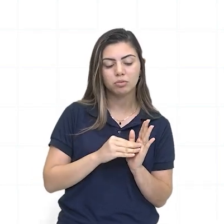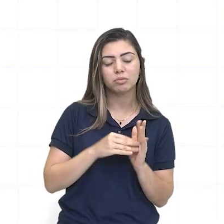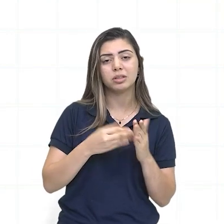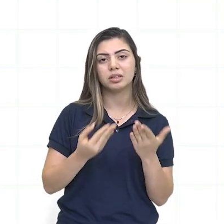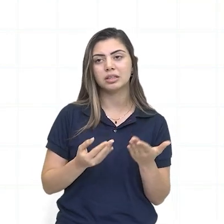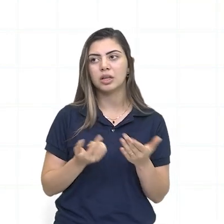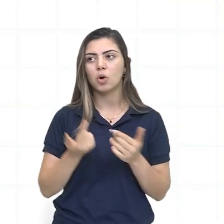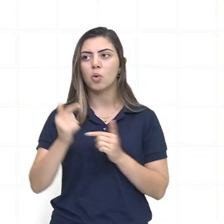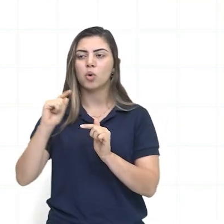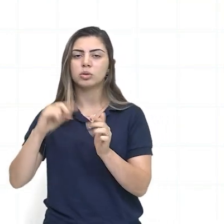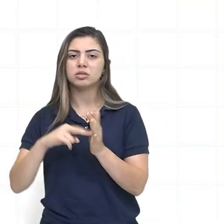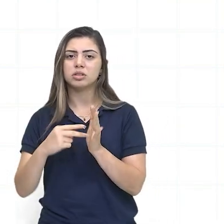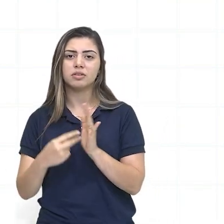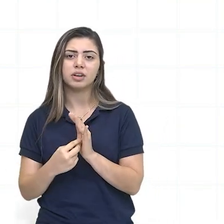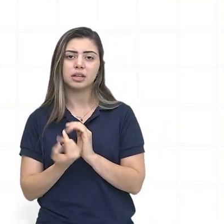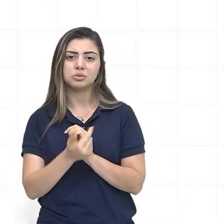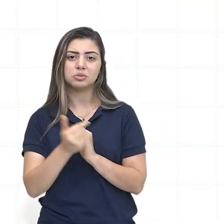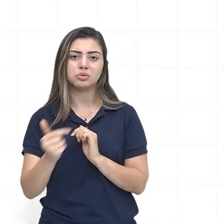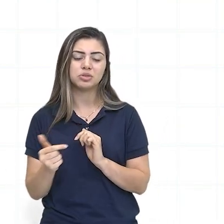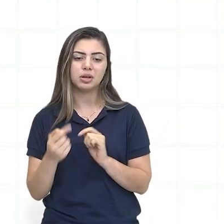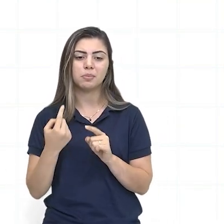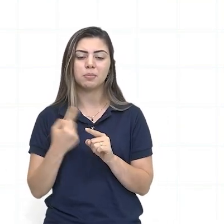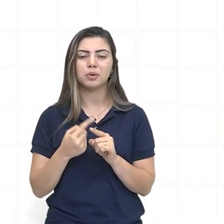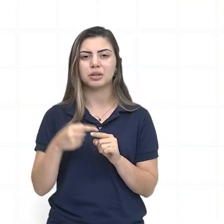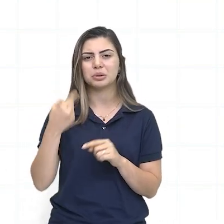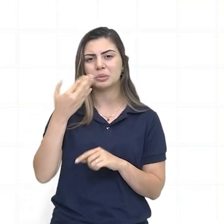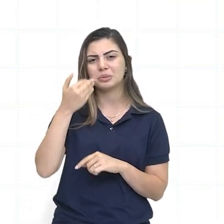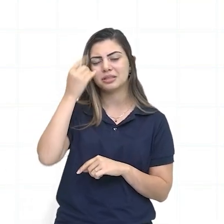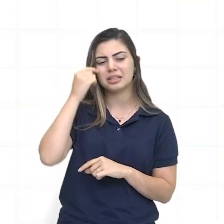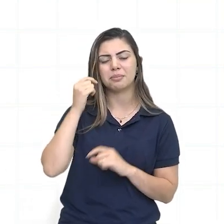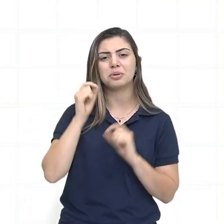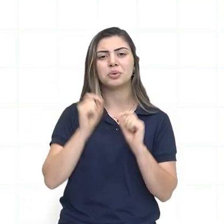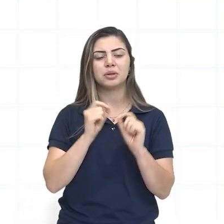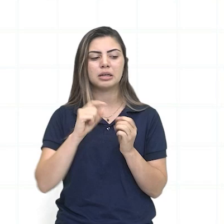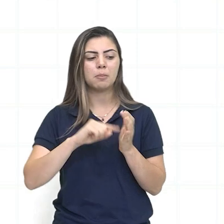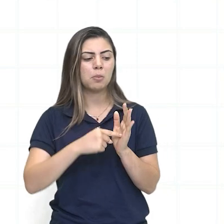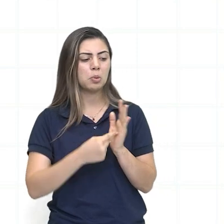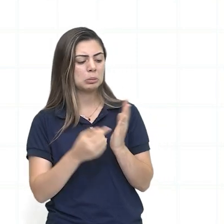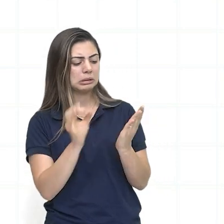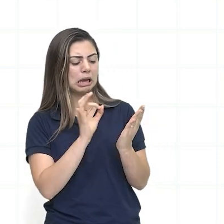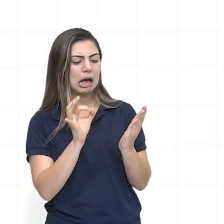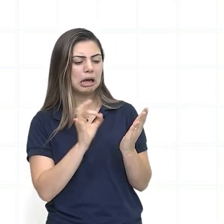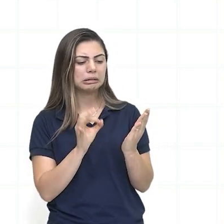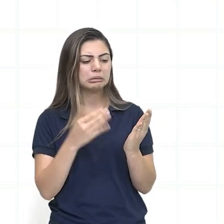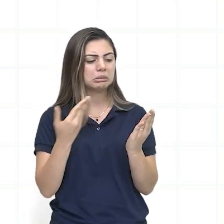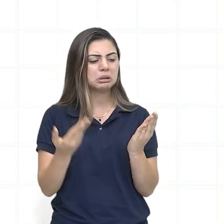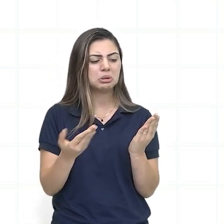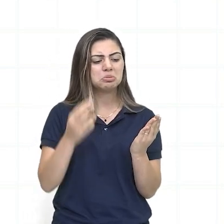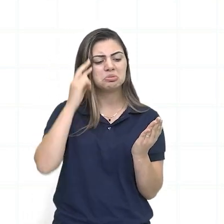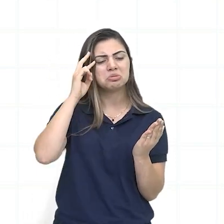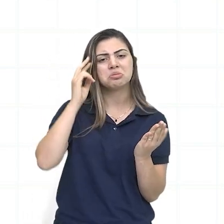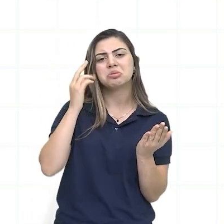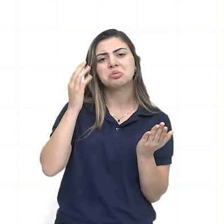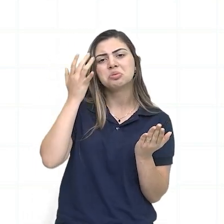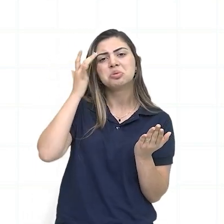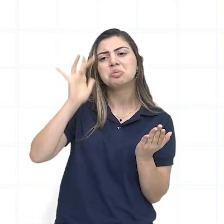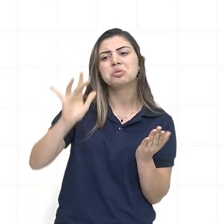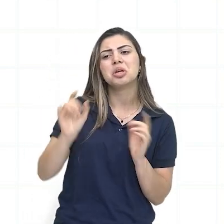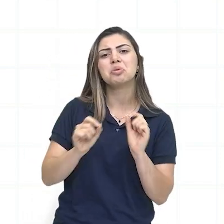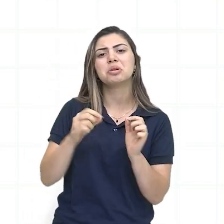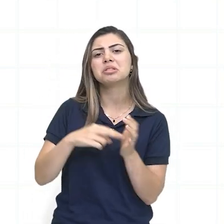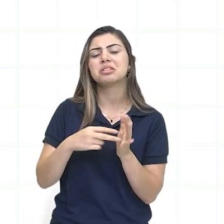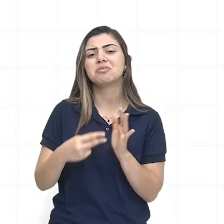gerado outros sentidos, não teria ficado ambíguo, certo? E não teria permitido 4